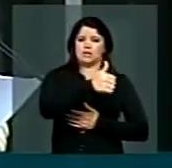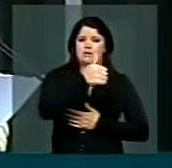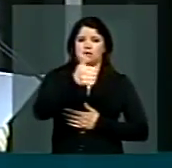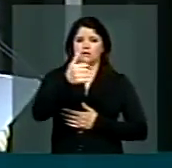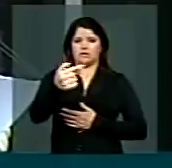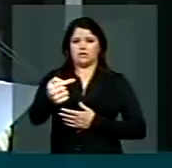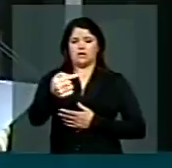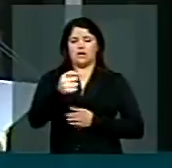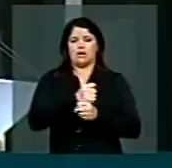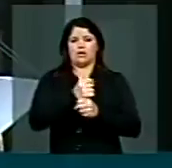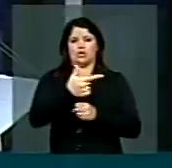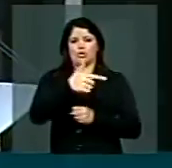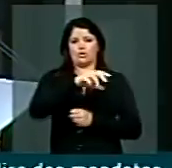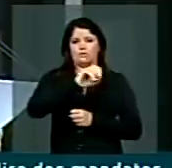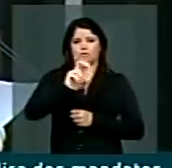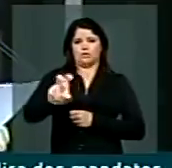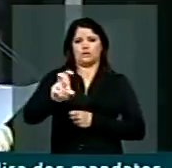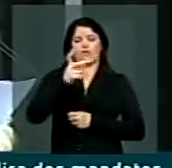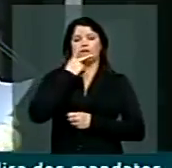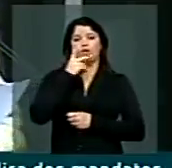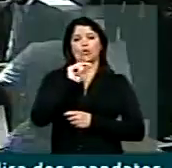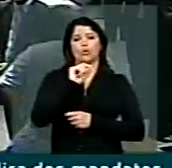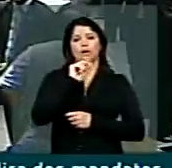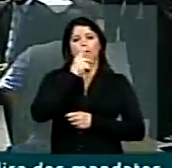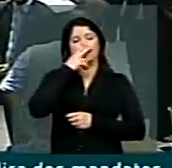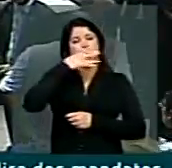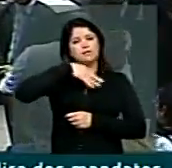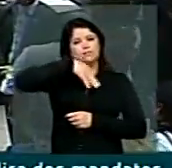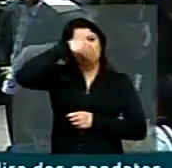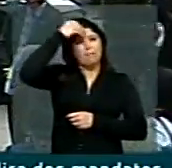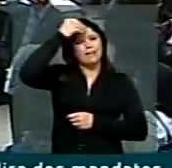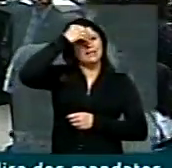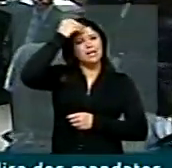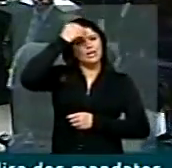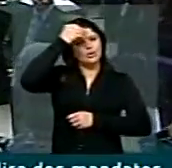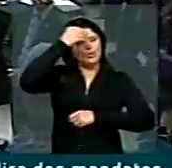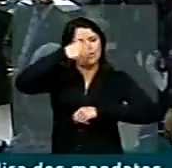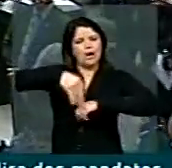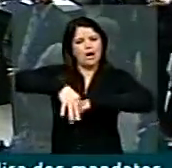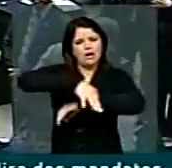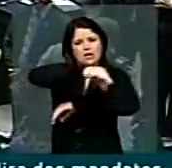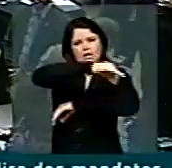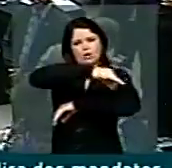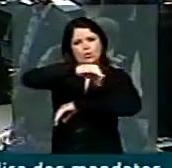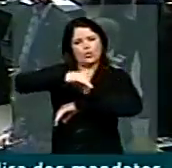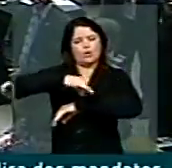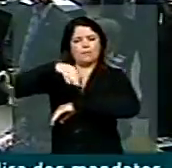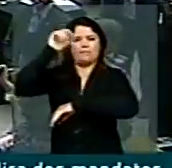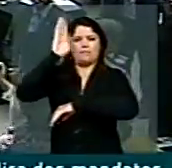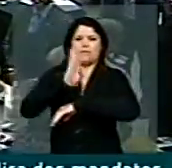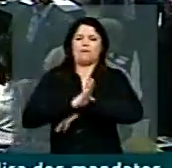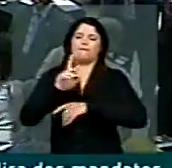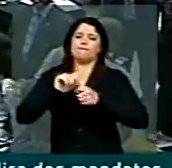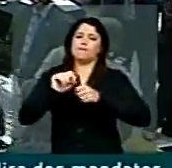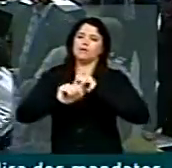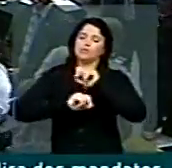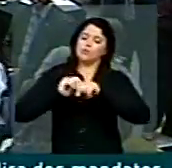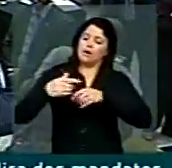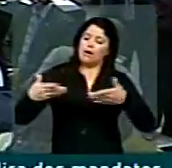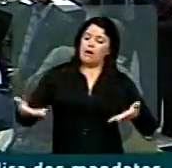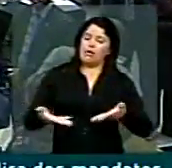11.117 de 2005, patrono da arquitetura brasileira, realiza esta